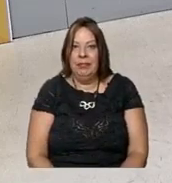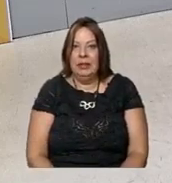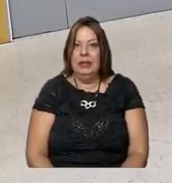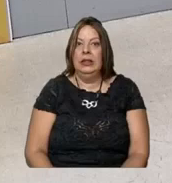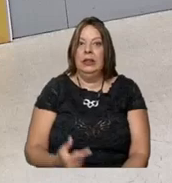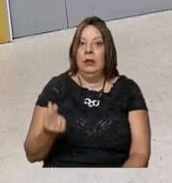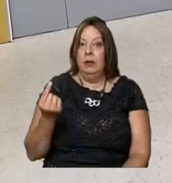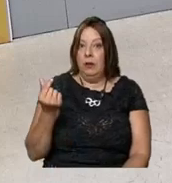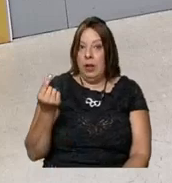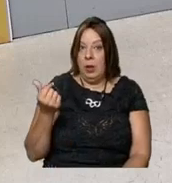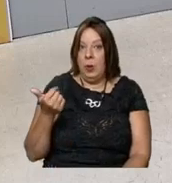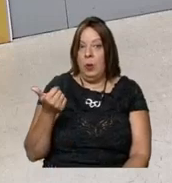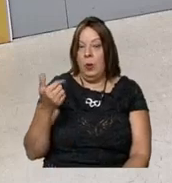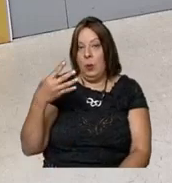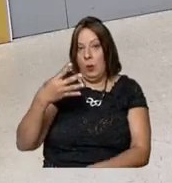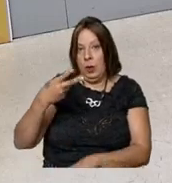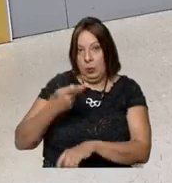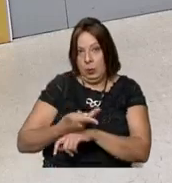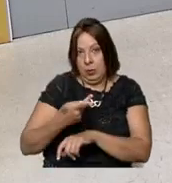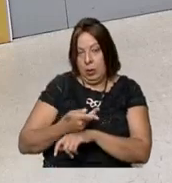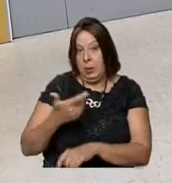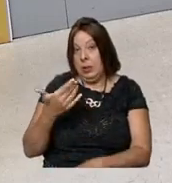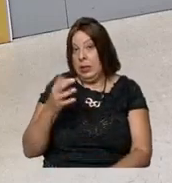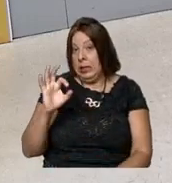mil reais. Marque agora